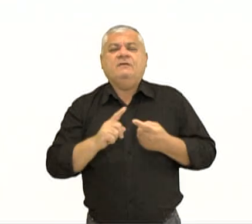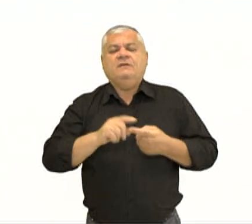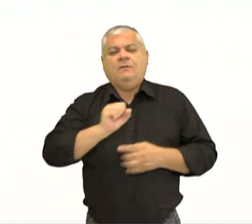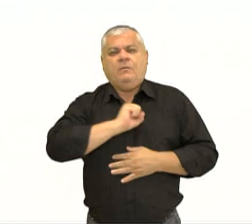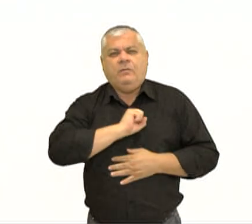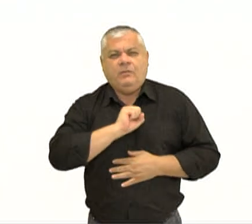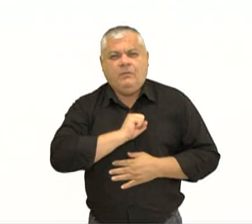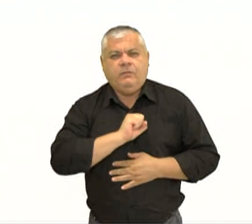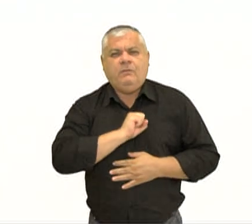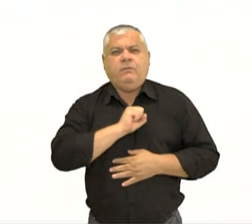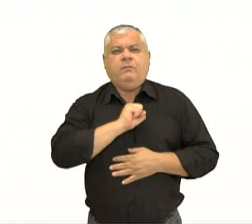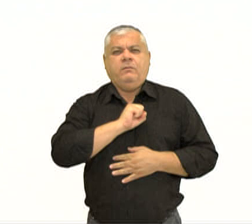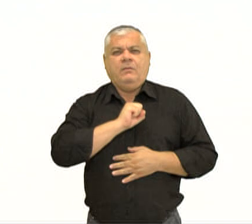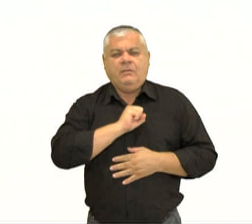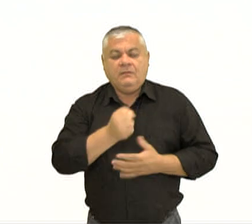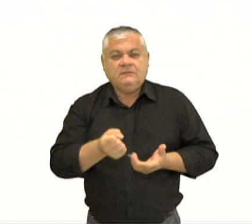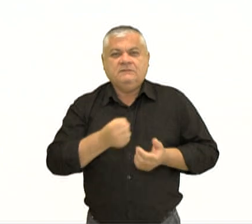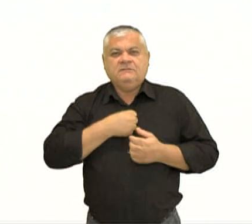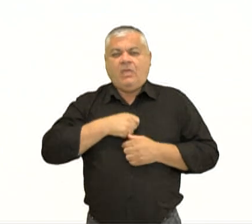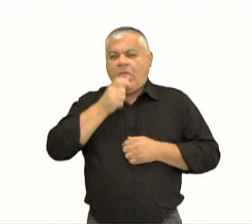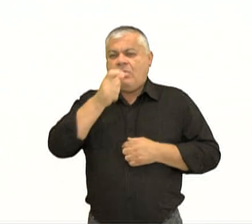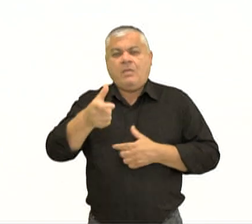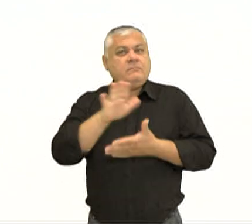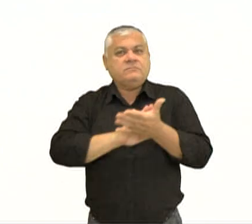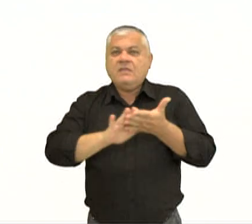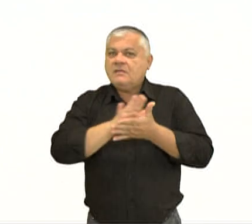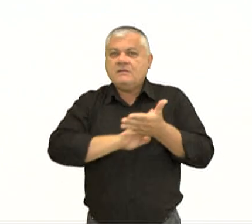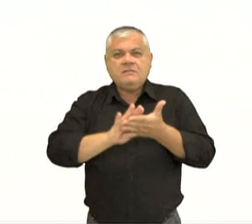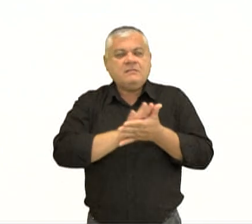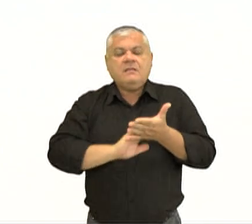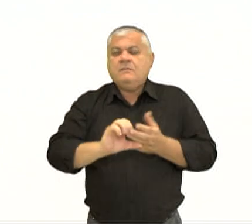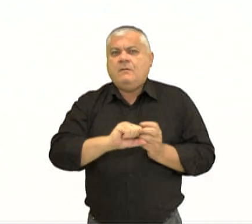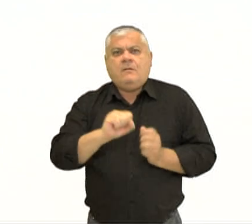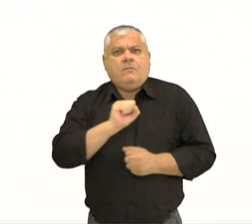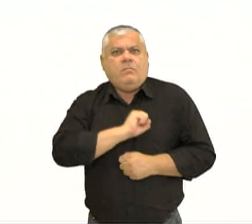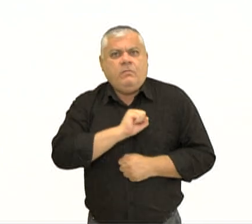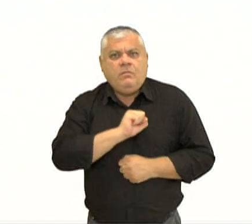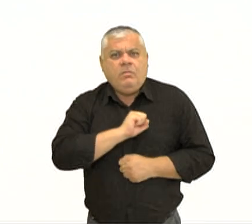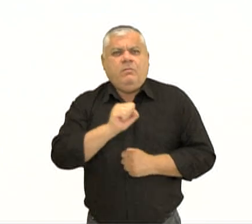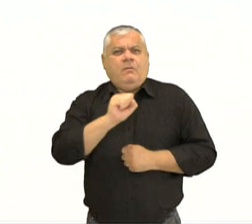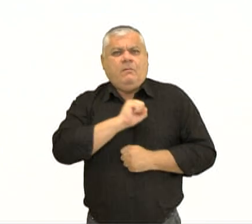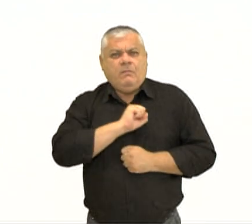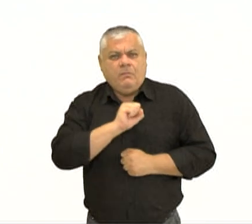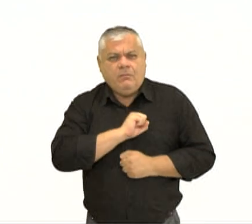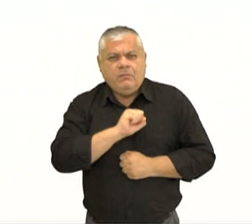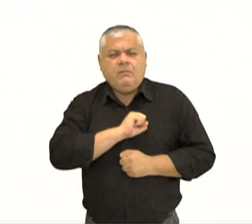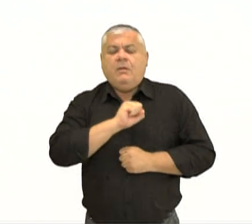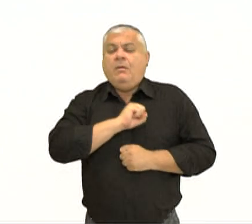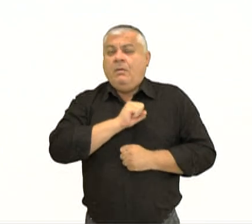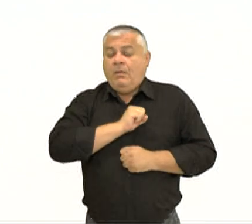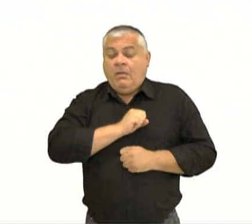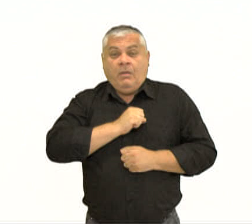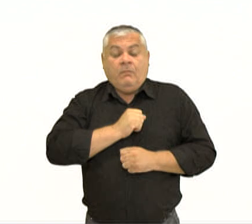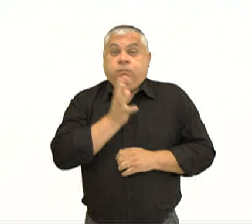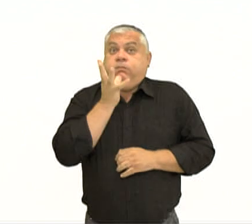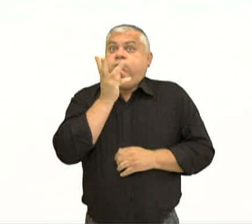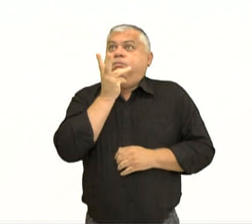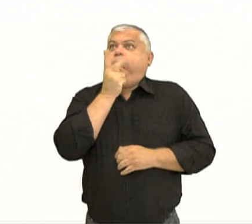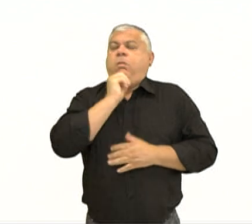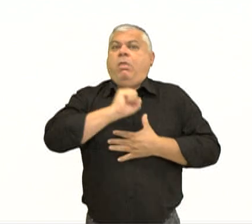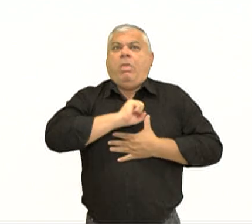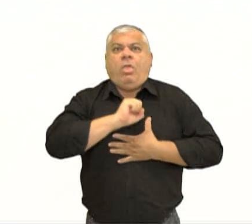Tosse seca, tá? Então, geralmente essa tosse ela é bem seca e, detalhe, é uma tosse contínua.